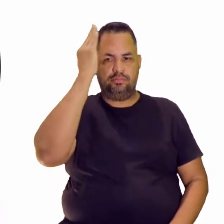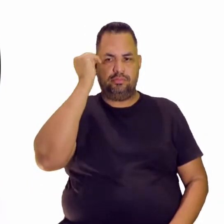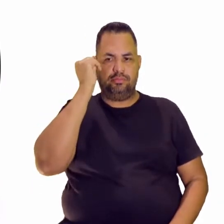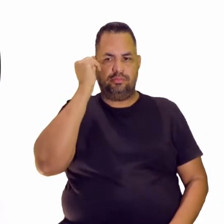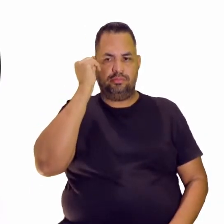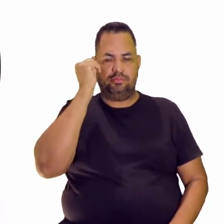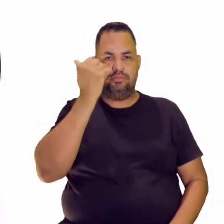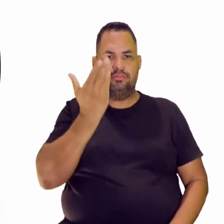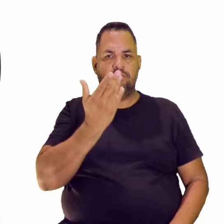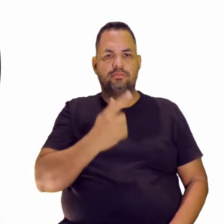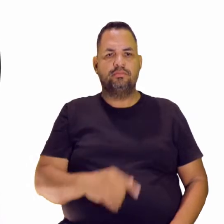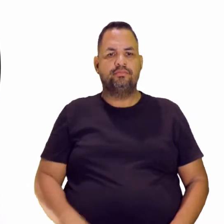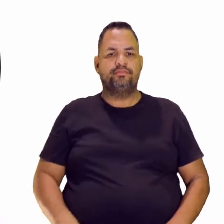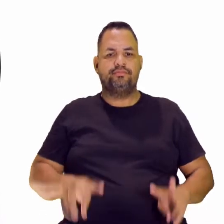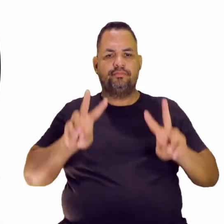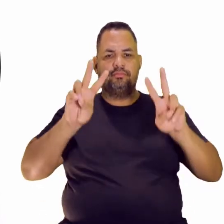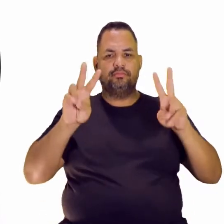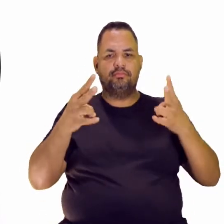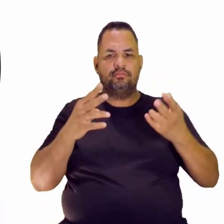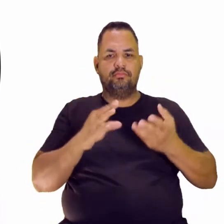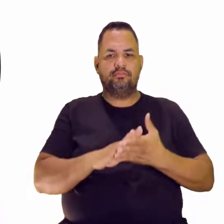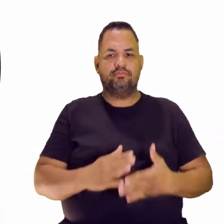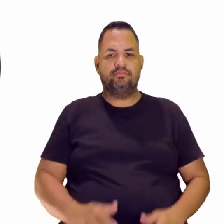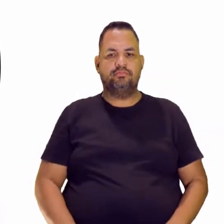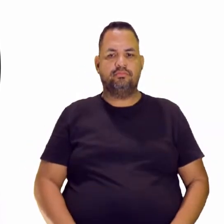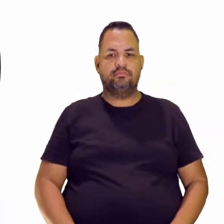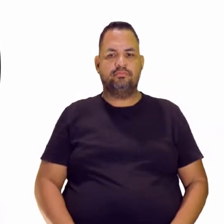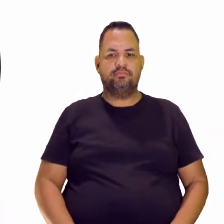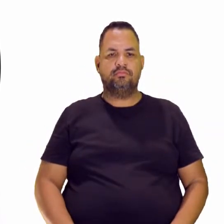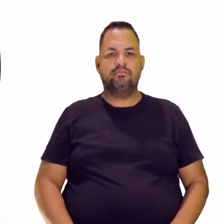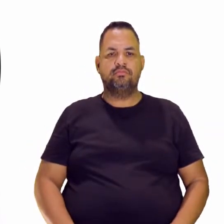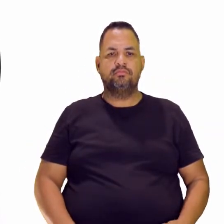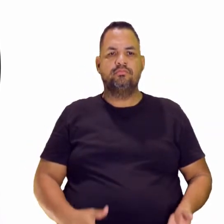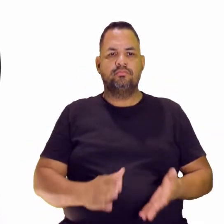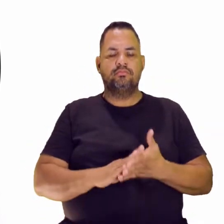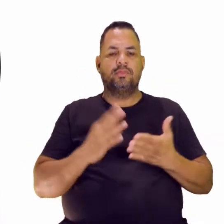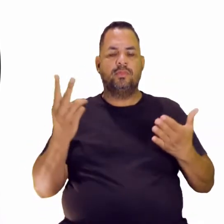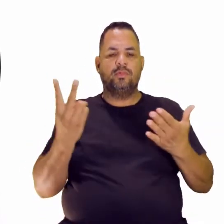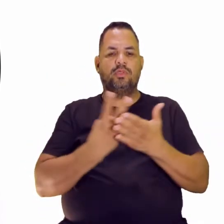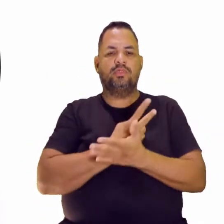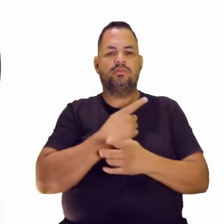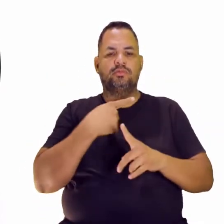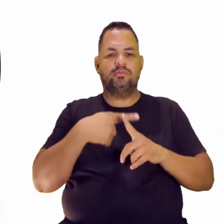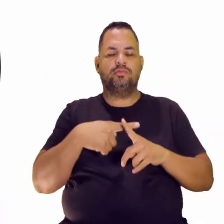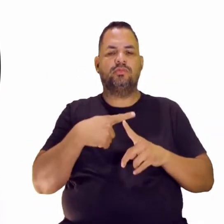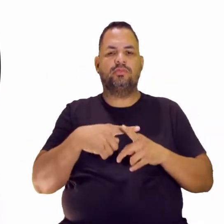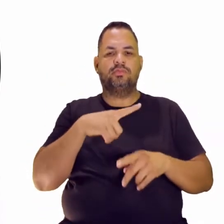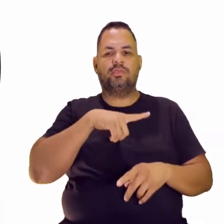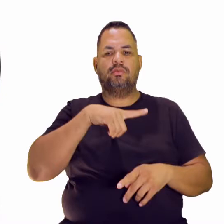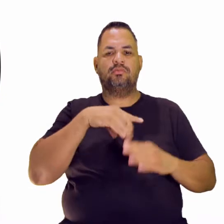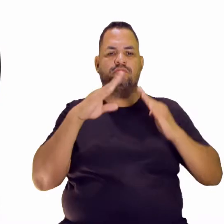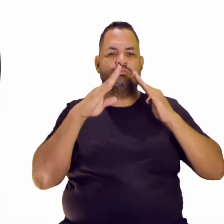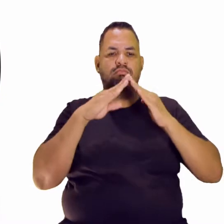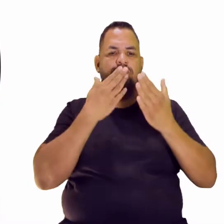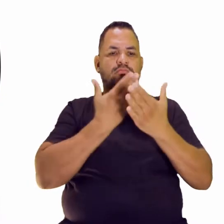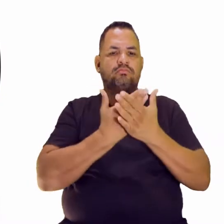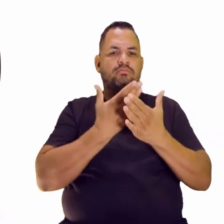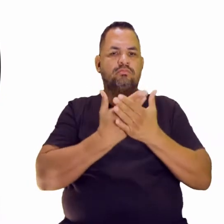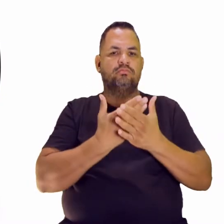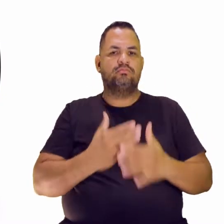esse termo aí, academicismo, deve-se ao fato de ter uma escola, uma